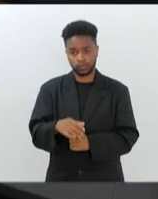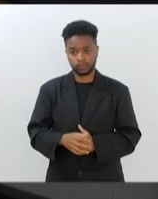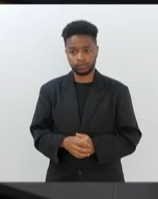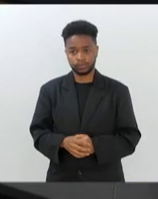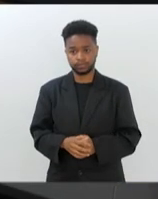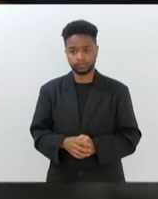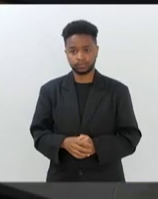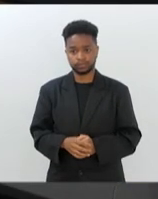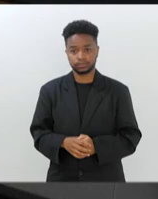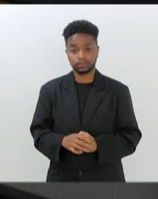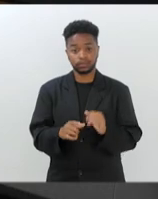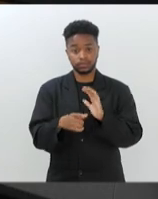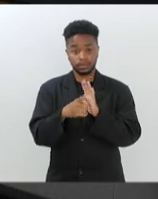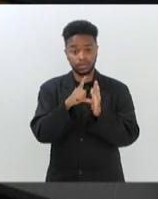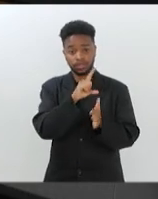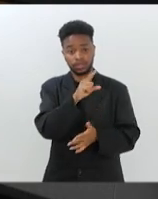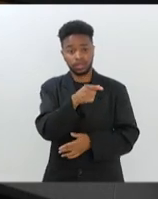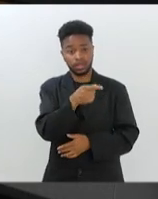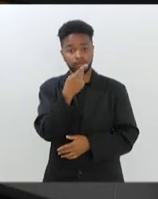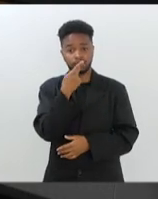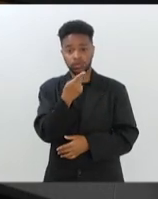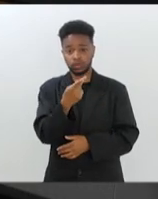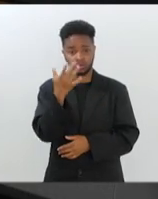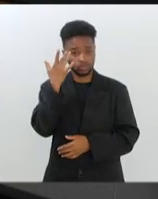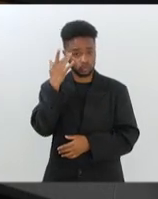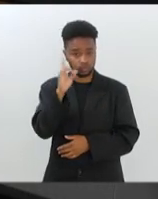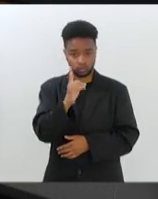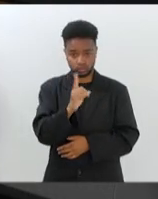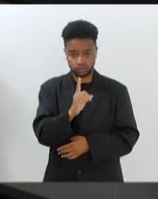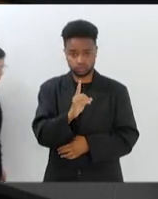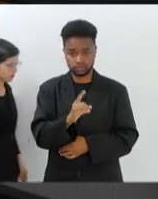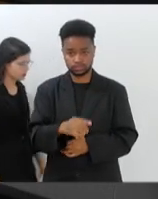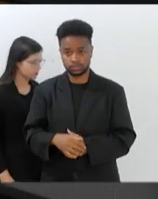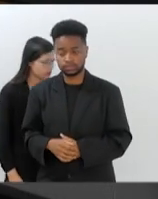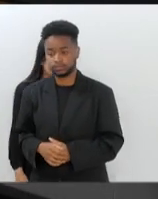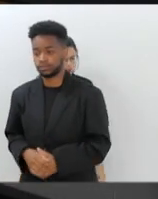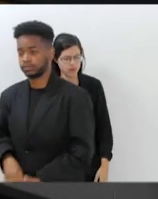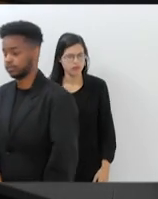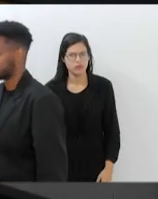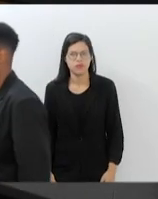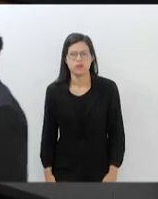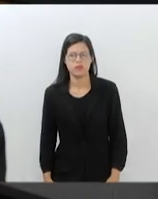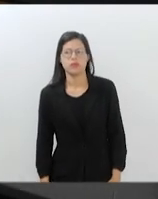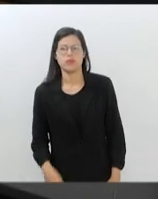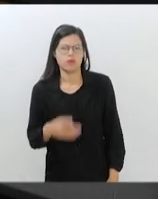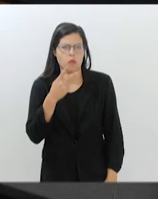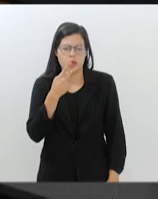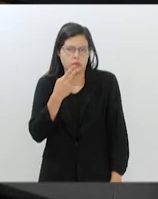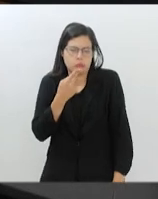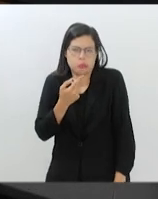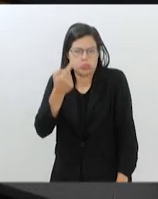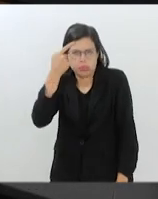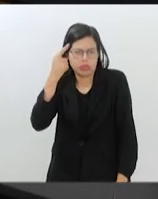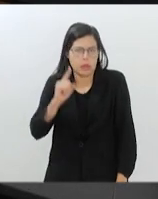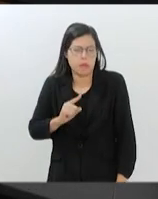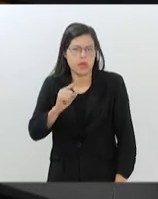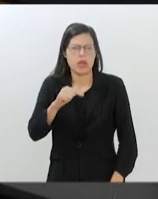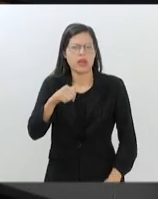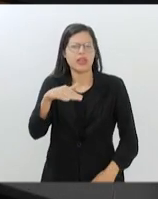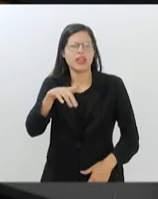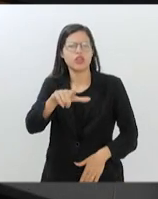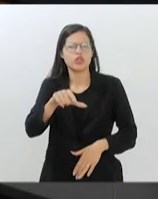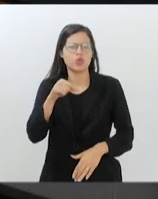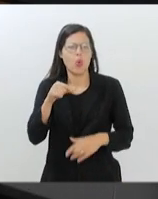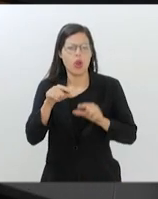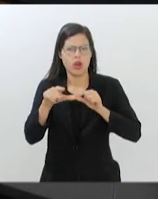eh anteriormente o subsecretário falou que não tinha conhecimento de de quem teria escolhido as empresas correto não não não a questionamento quem a